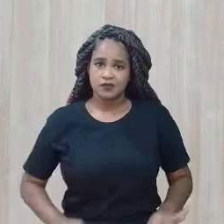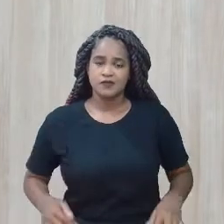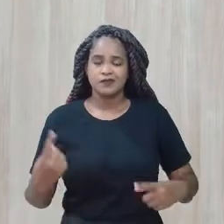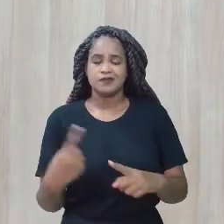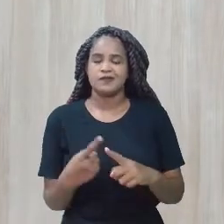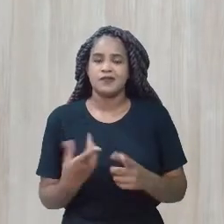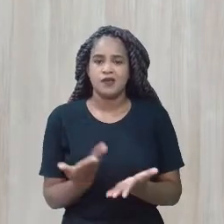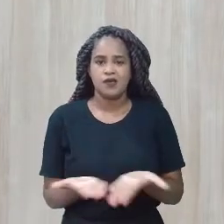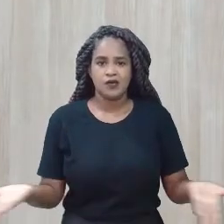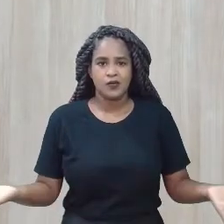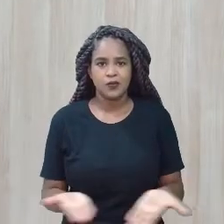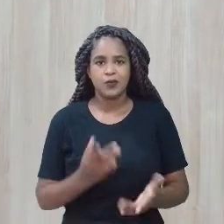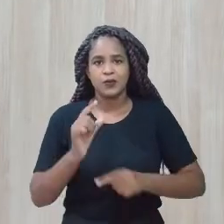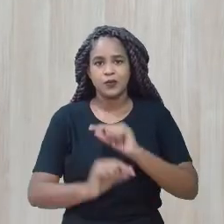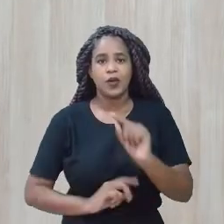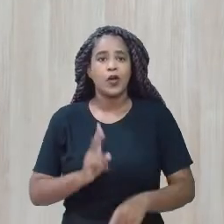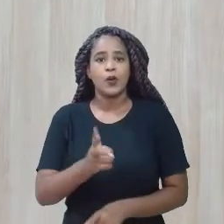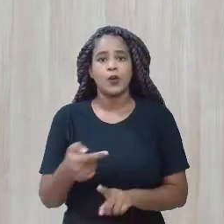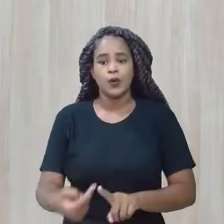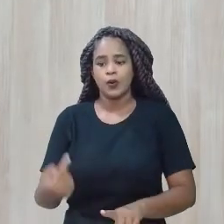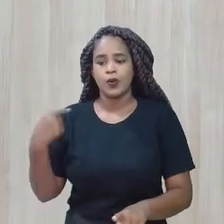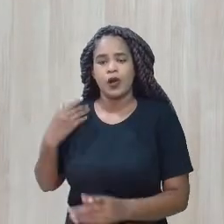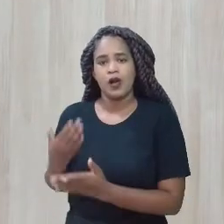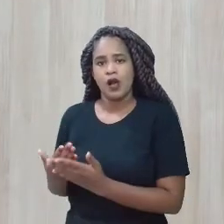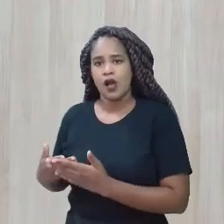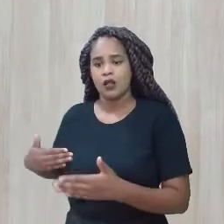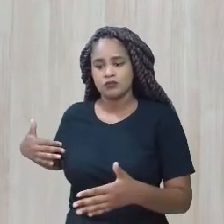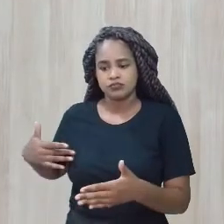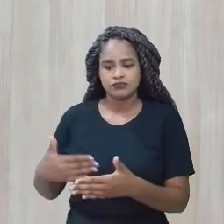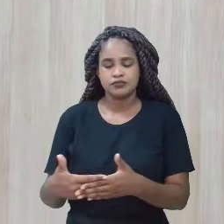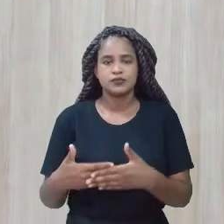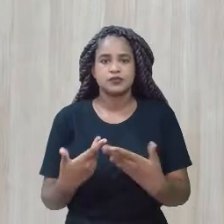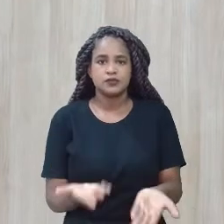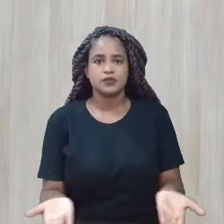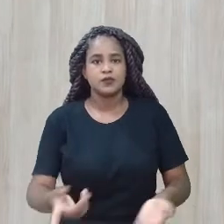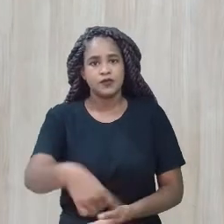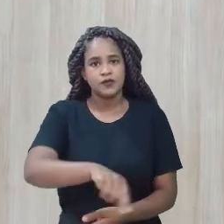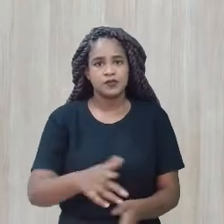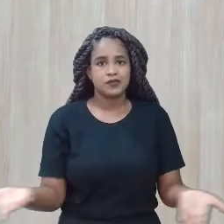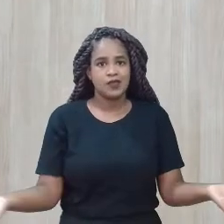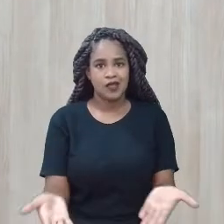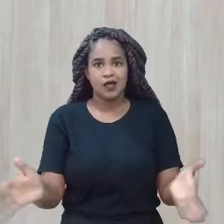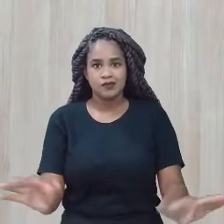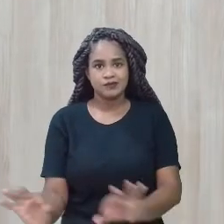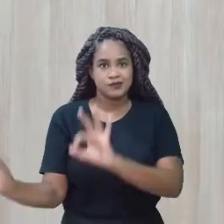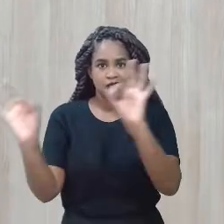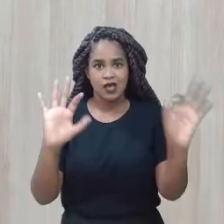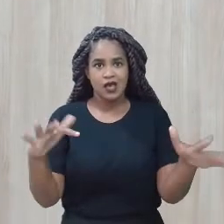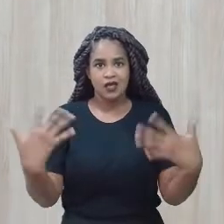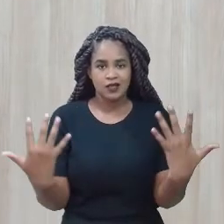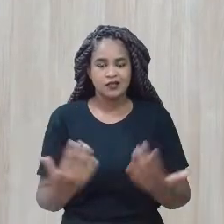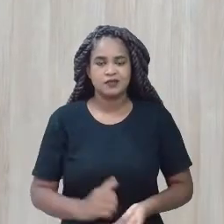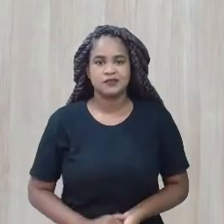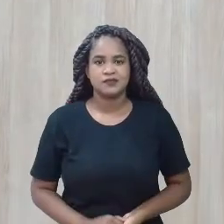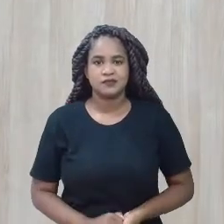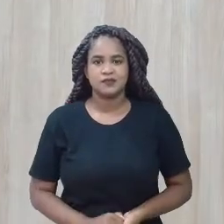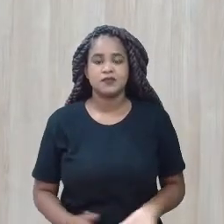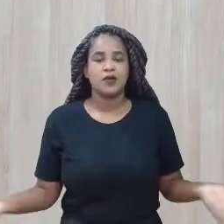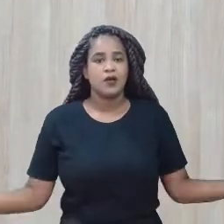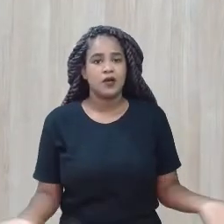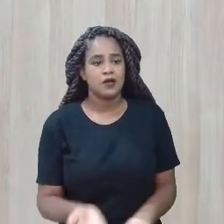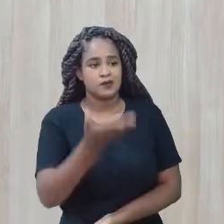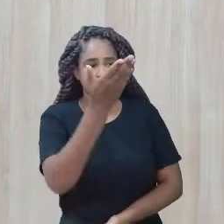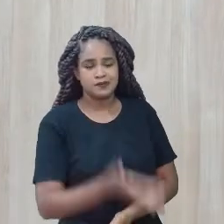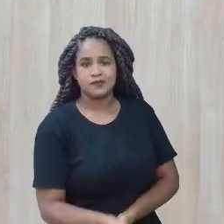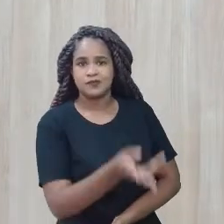a continuação da aula anterior. E aí, fiquem aí ligadinhos. Eu vou passar para a